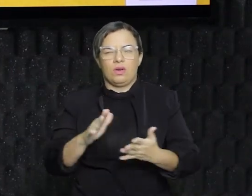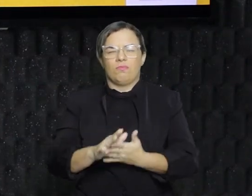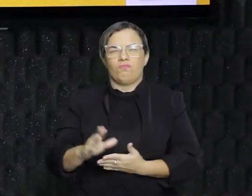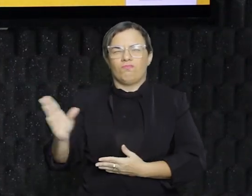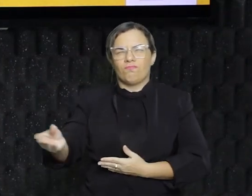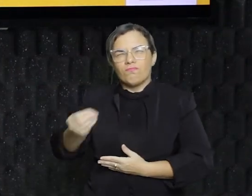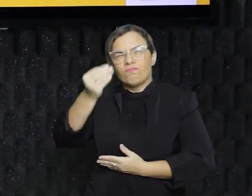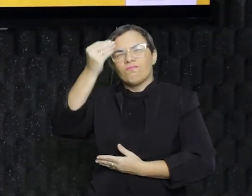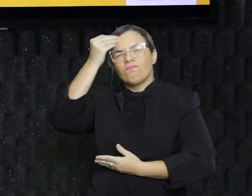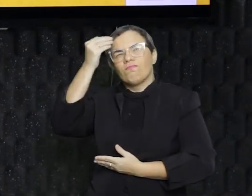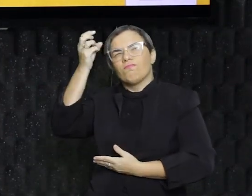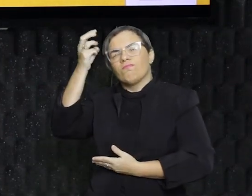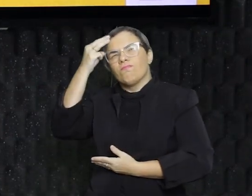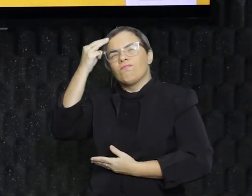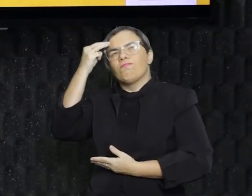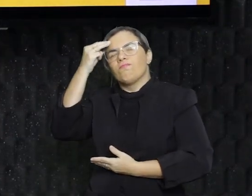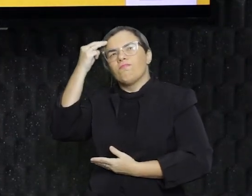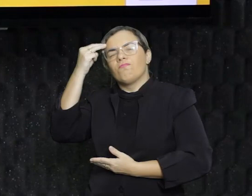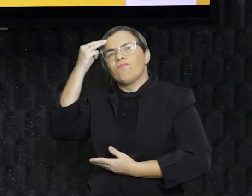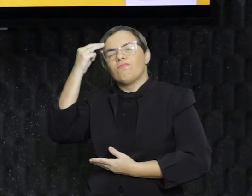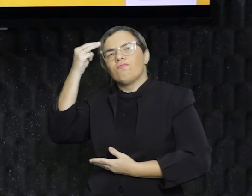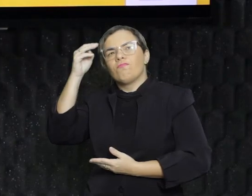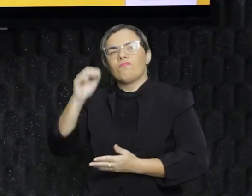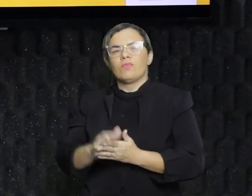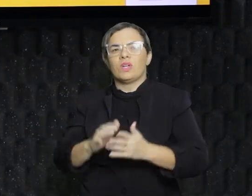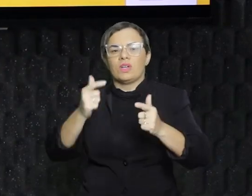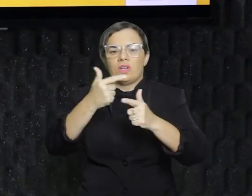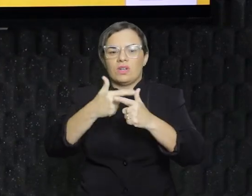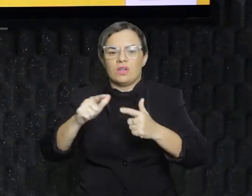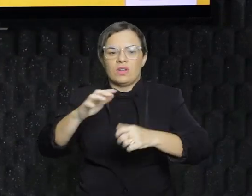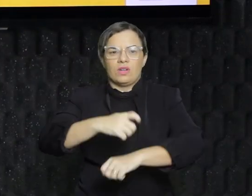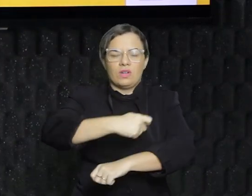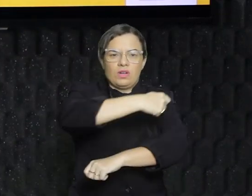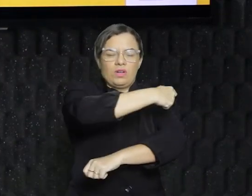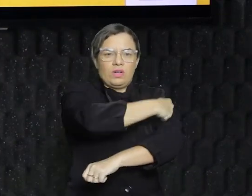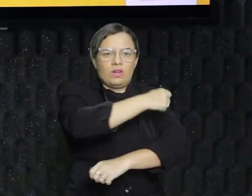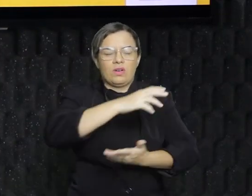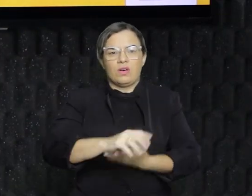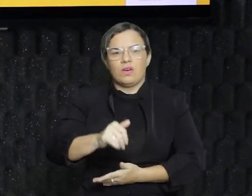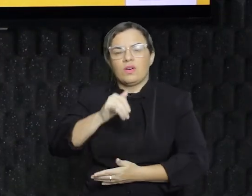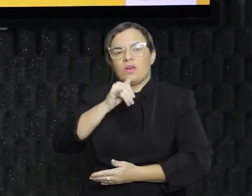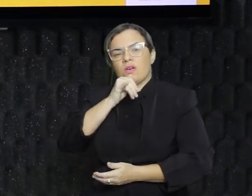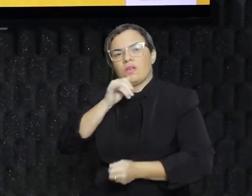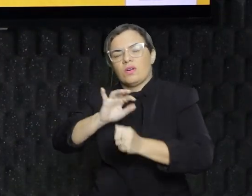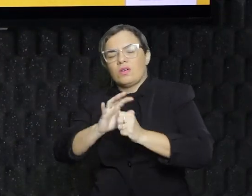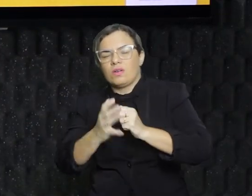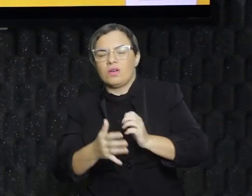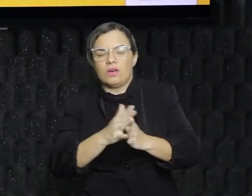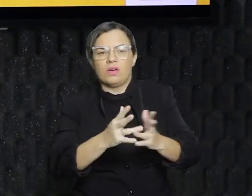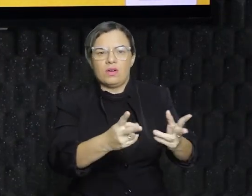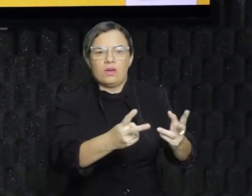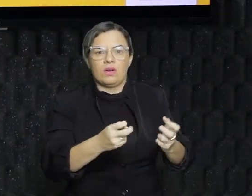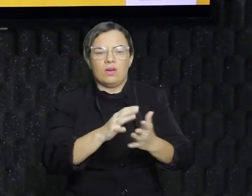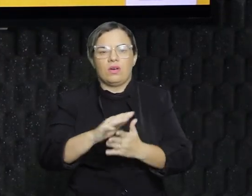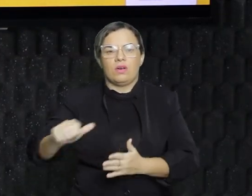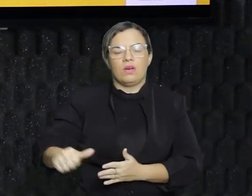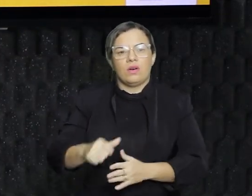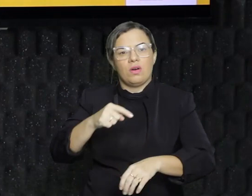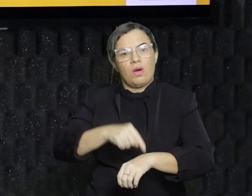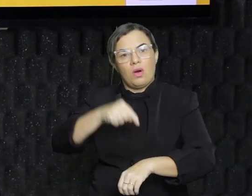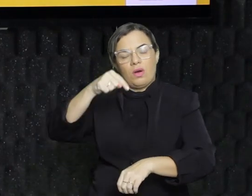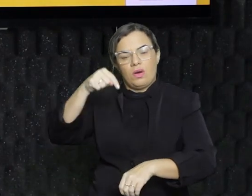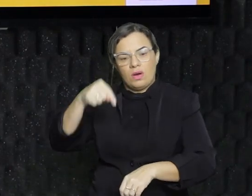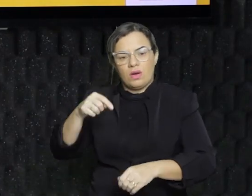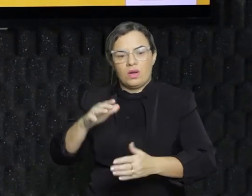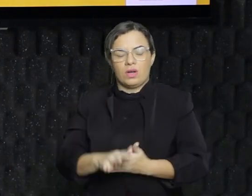tua memória, a distribuição de vacinas em relação, por exemplo, à pandemia. Perceba que no primeiro momento, quem teve acesso